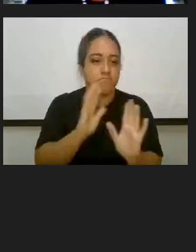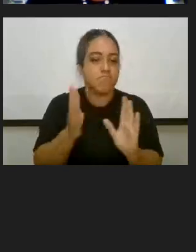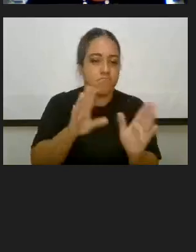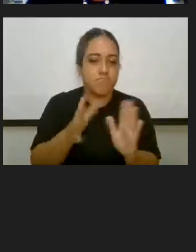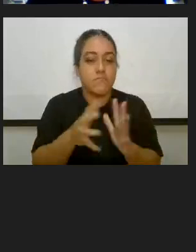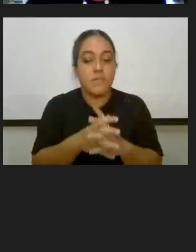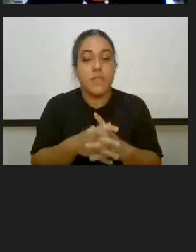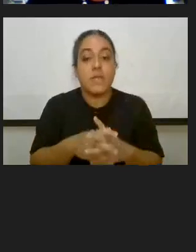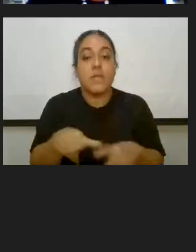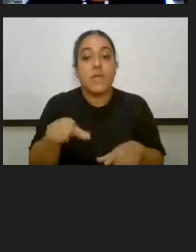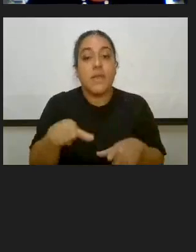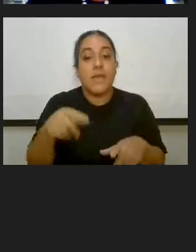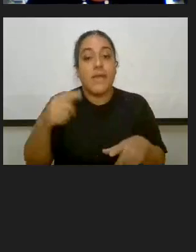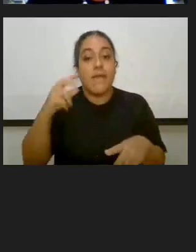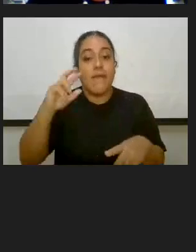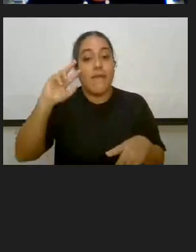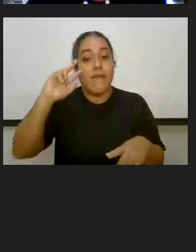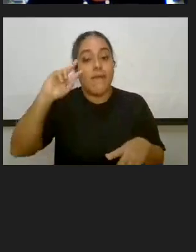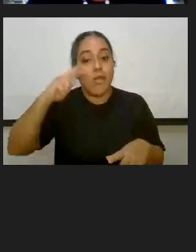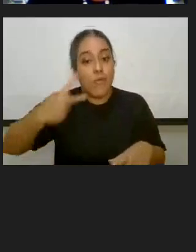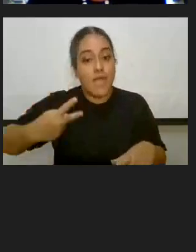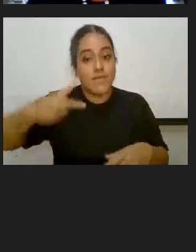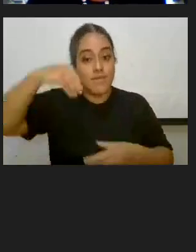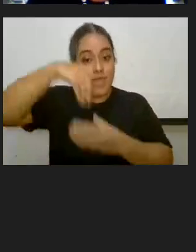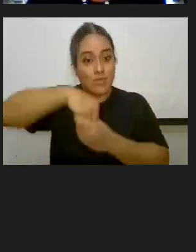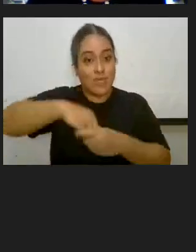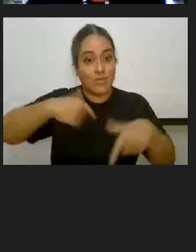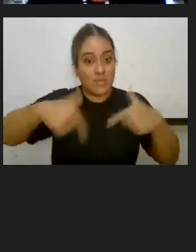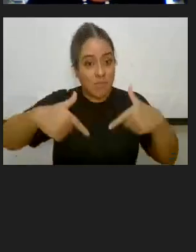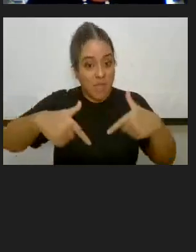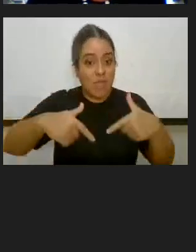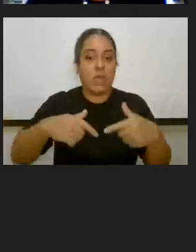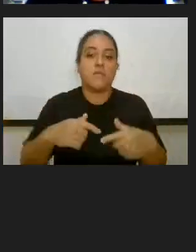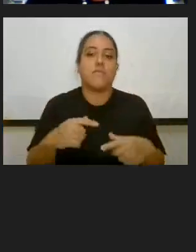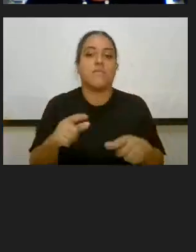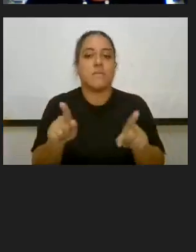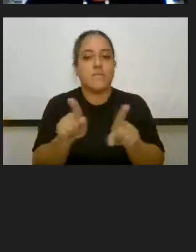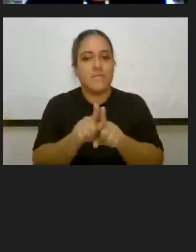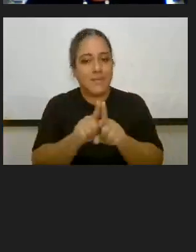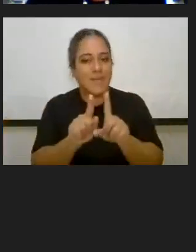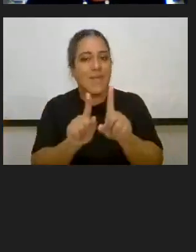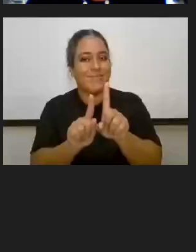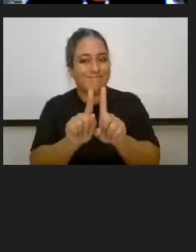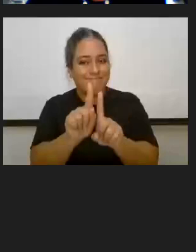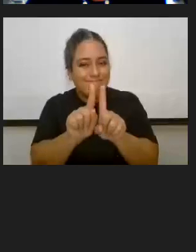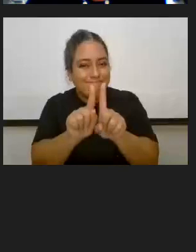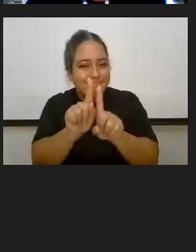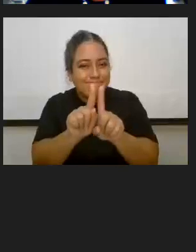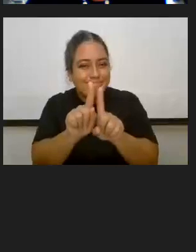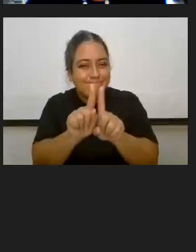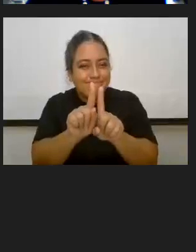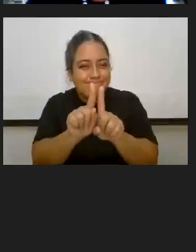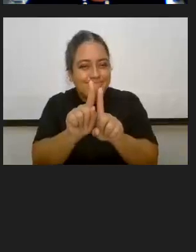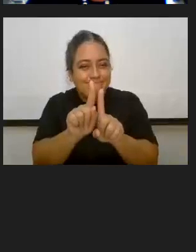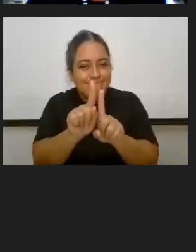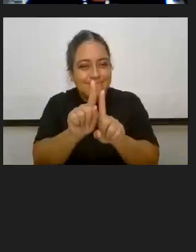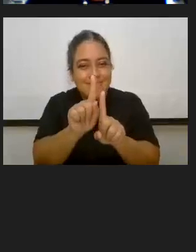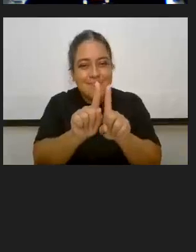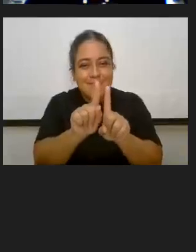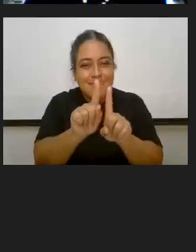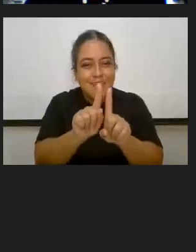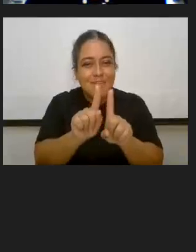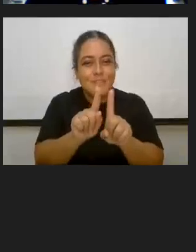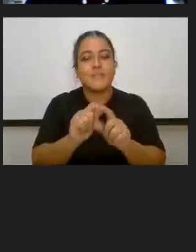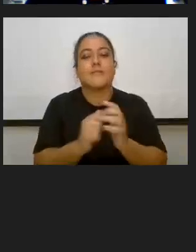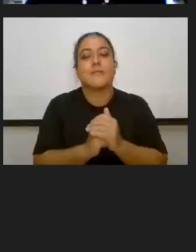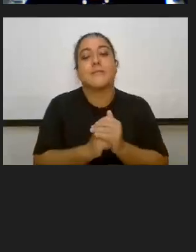Reconhecimento do trabalho, maior parte do tempo, muito pouco, também aqui equiparados.